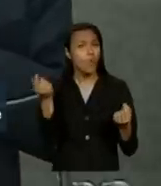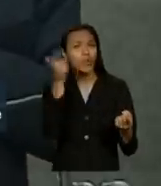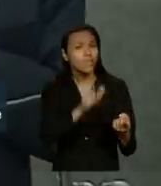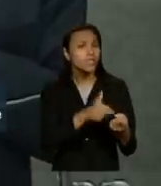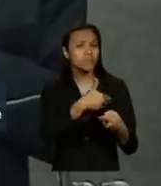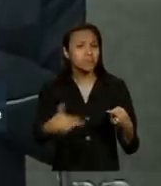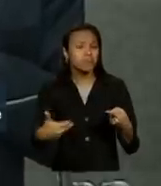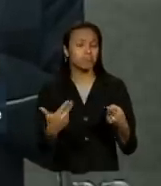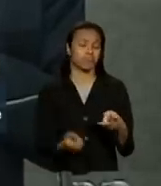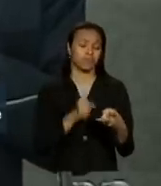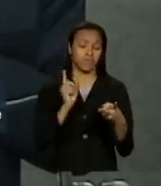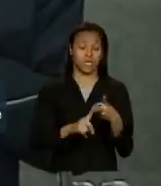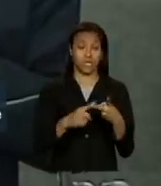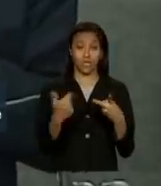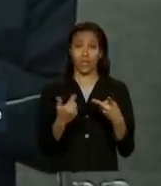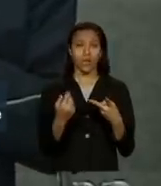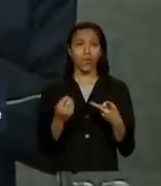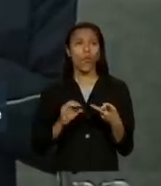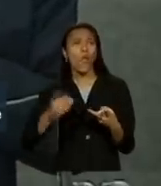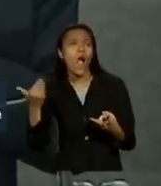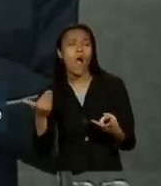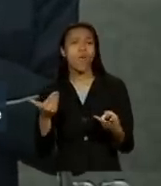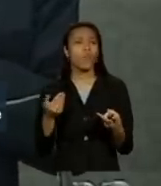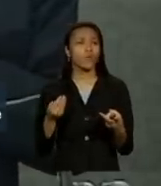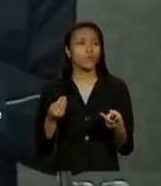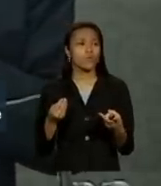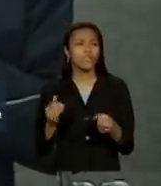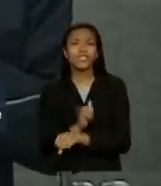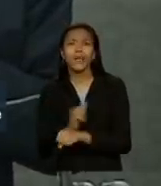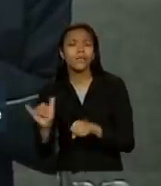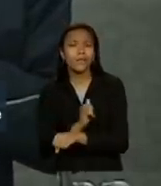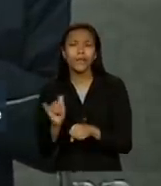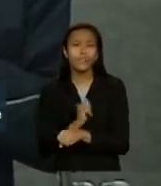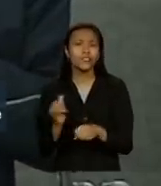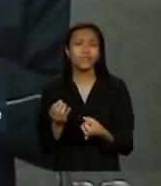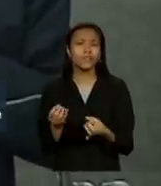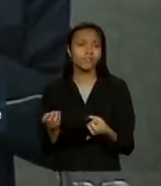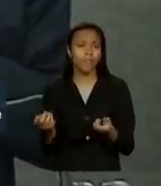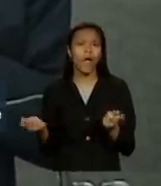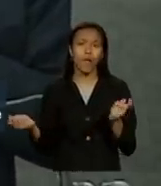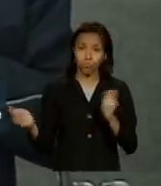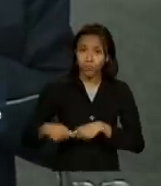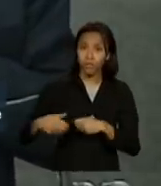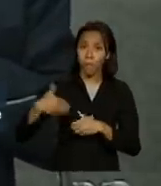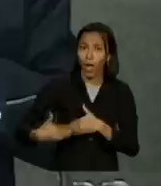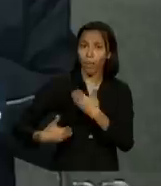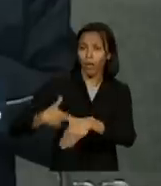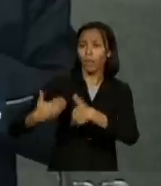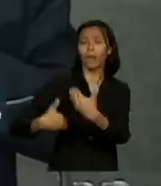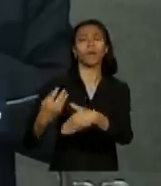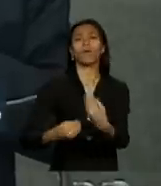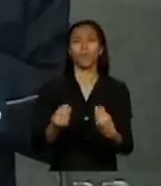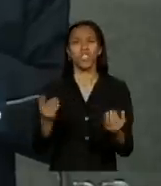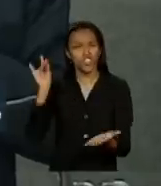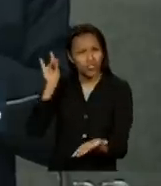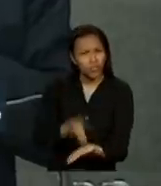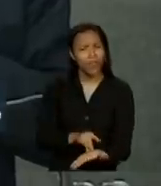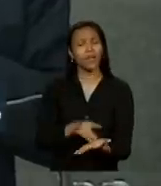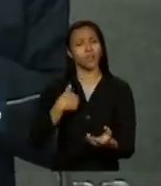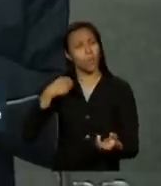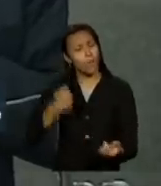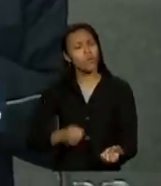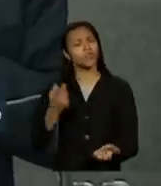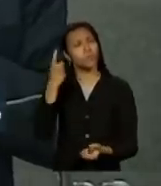é com Que processos e como é desdobrado esses processos para que realmente eu possa